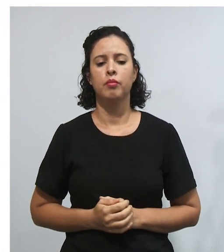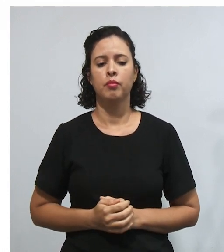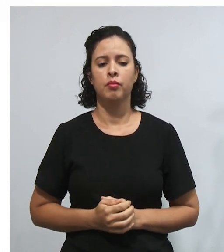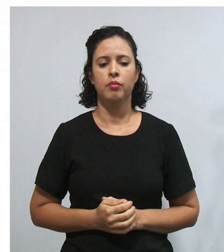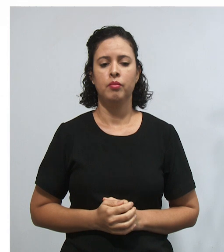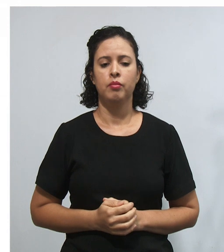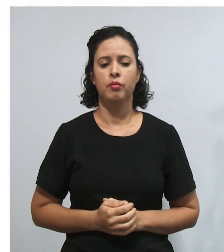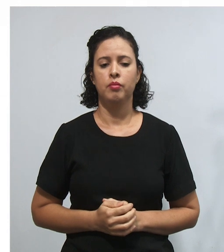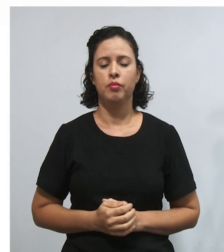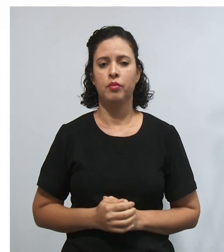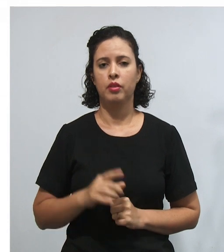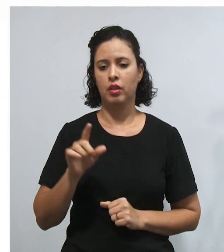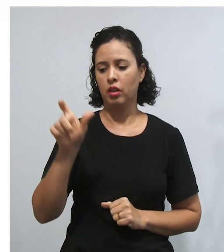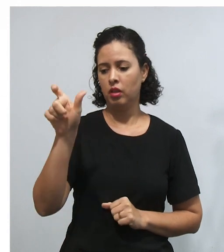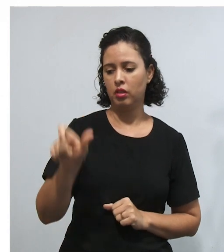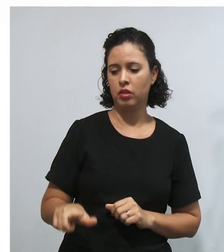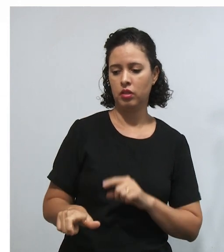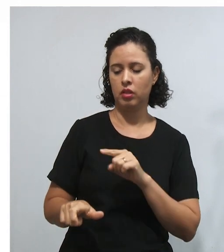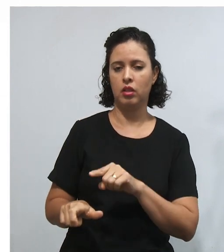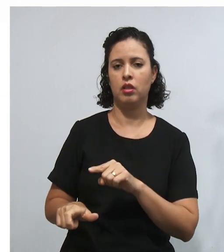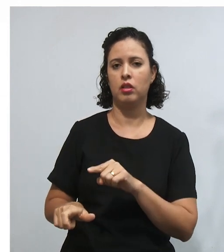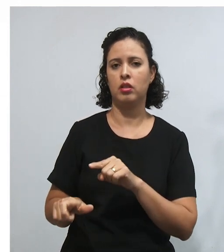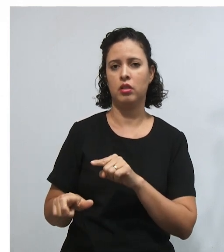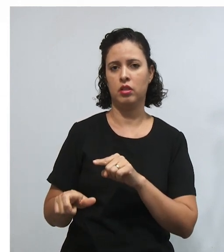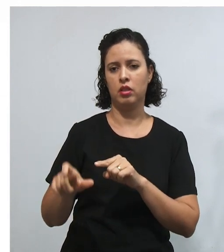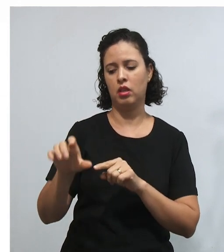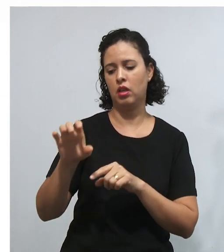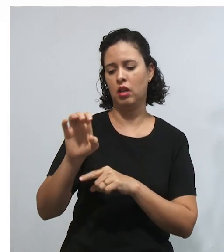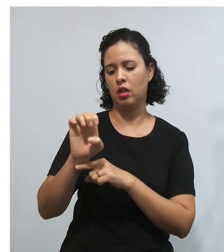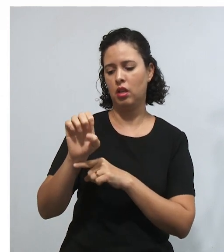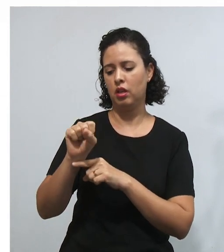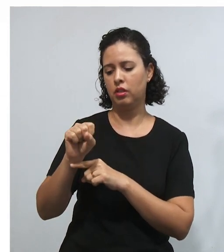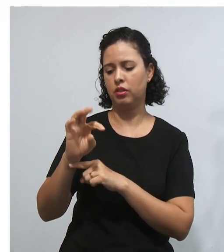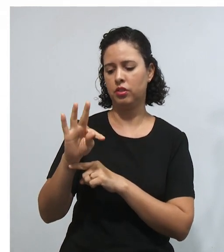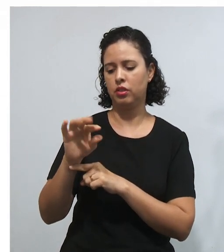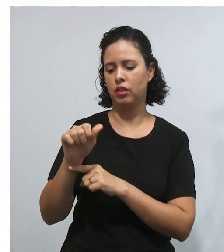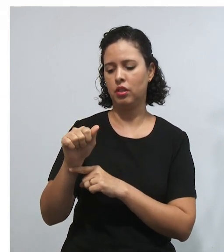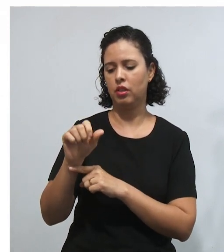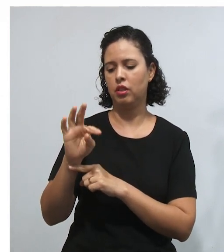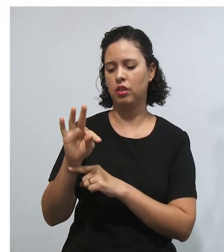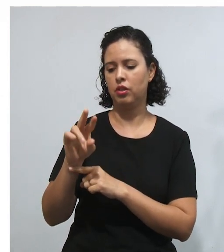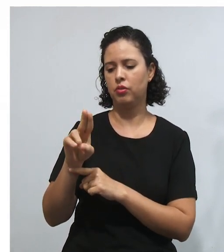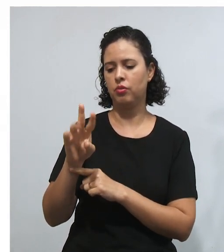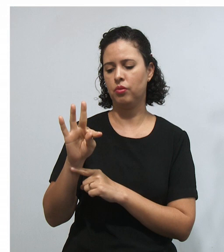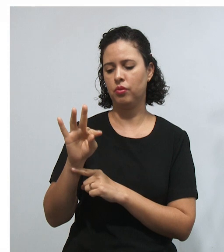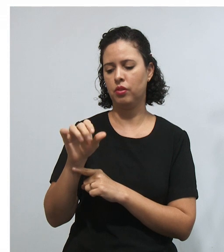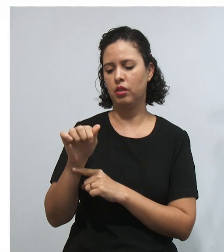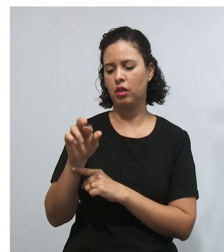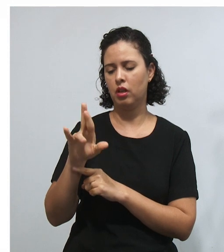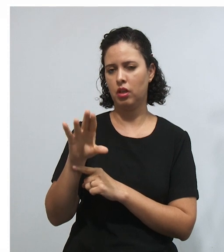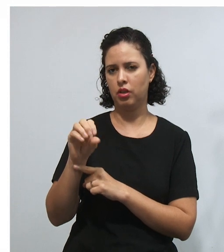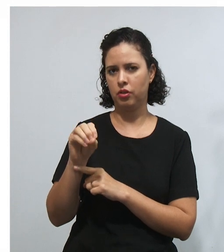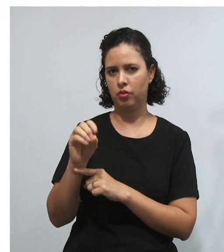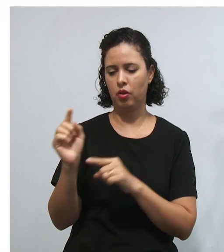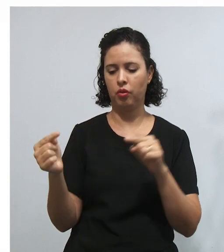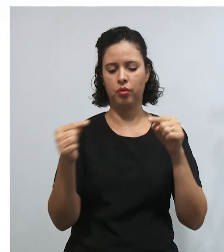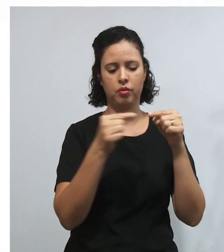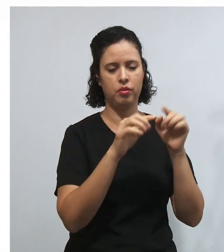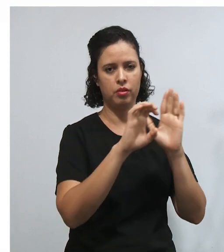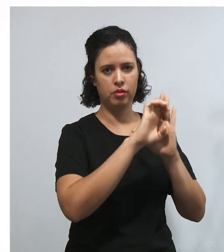O estatutário é aquele servidor que é regido por um estatuto, enquanto as pessoas de direito privado são regidos